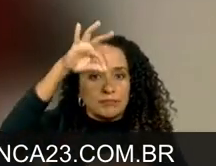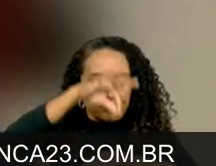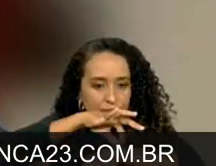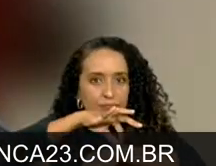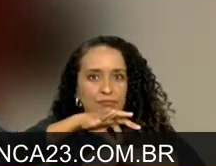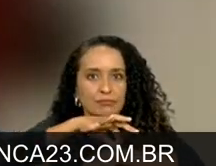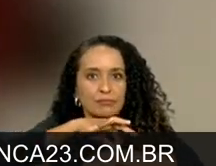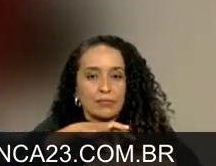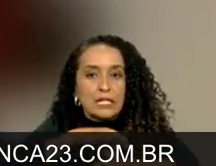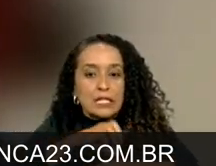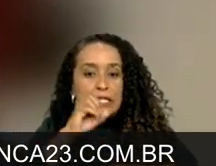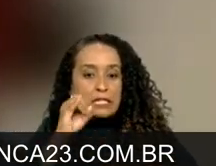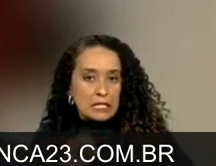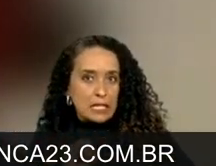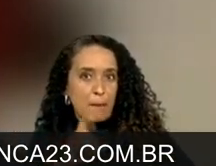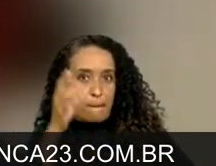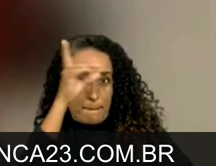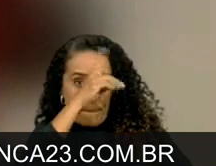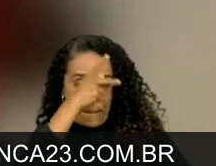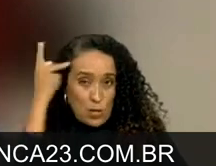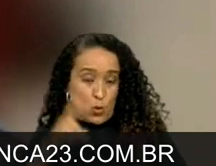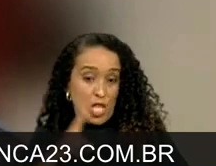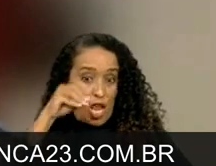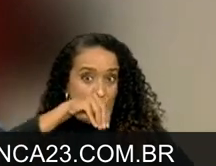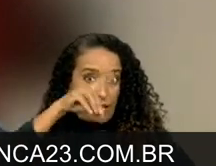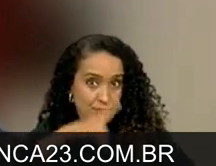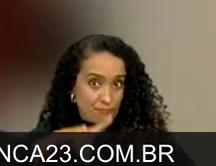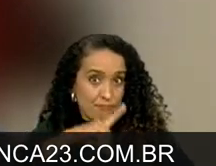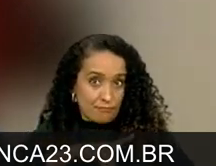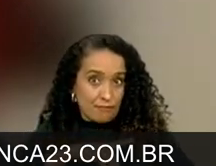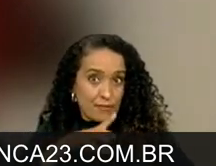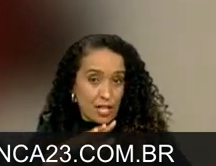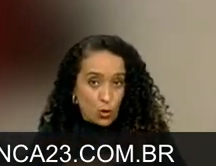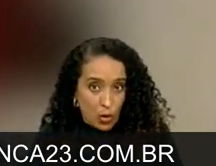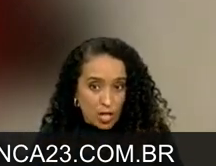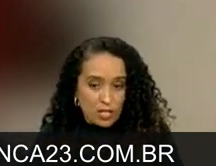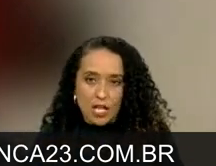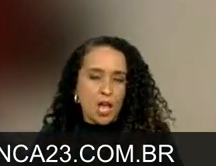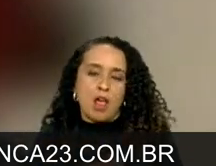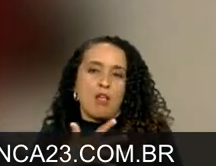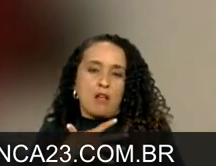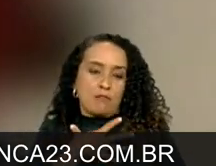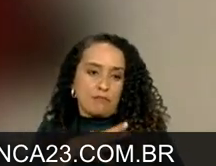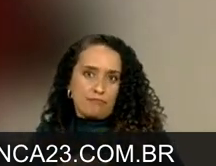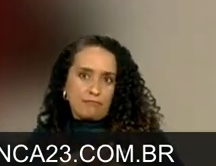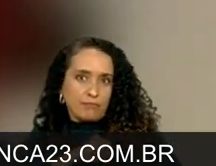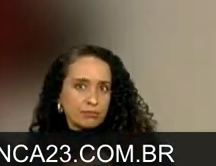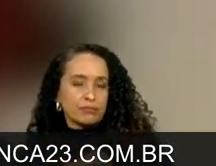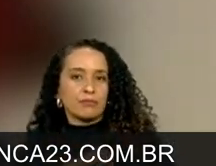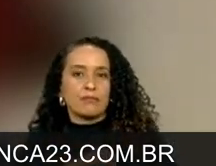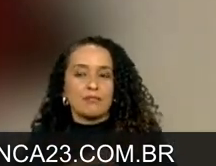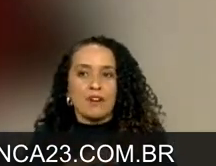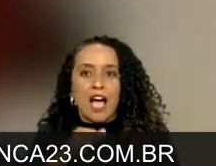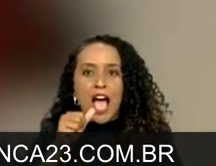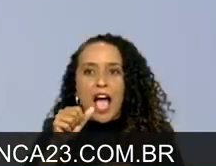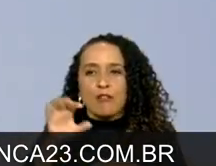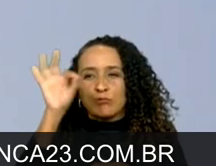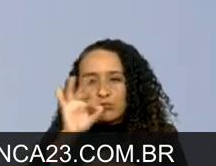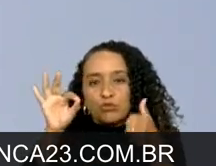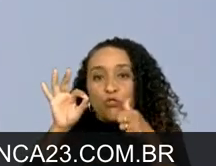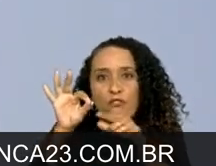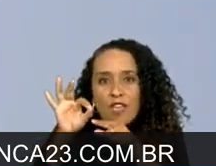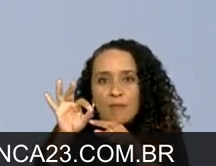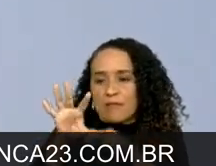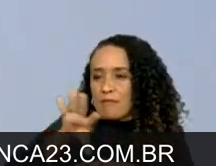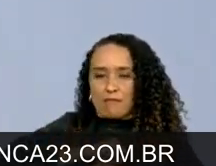pessoa que esteja com dengue, por exemplo, ele não vai se infectar, a fêmea do mosquito não se infecta e